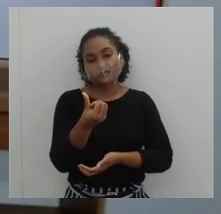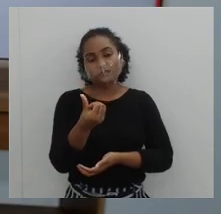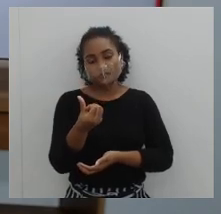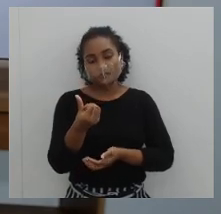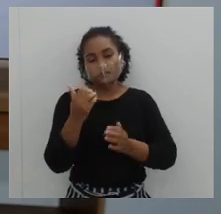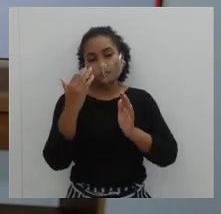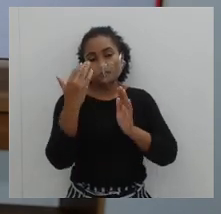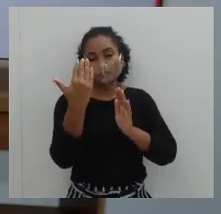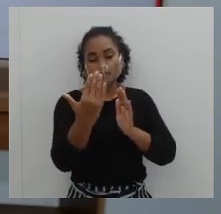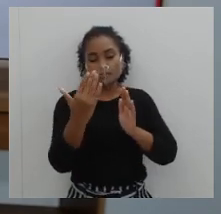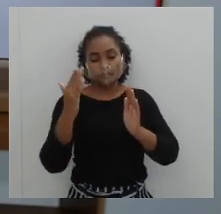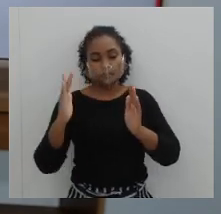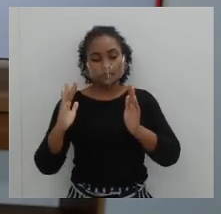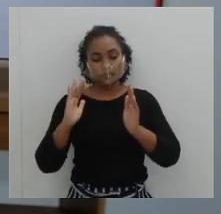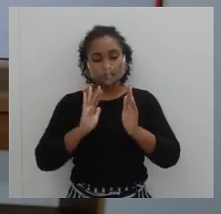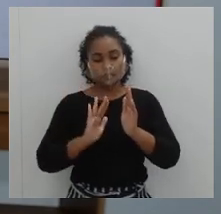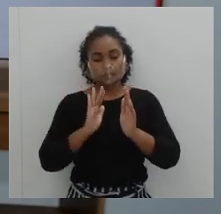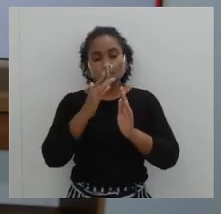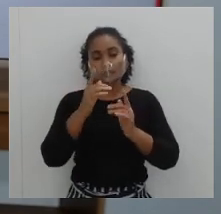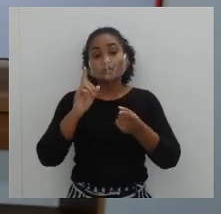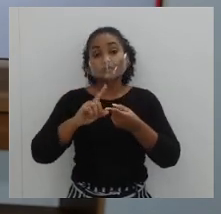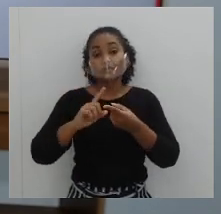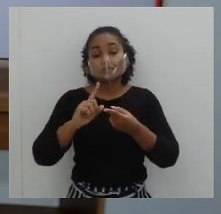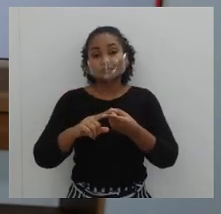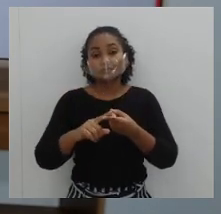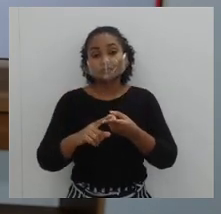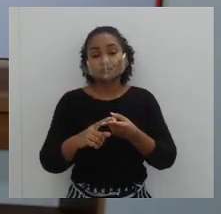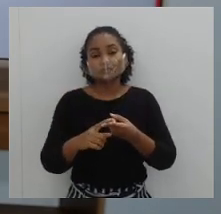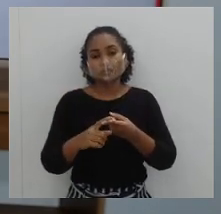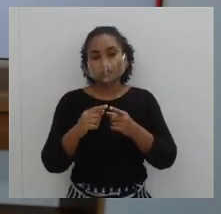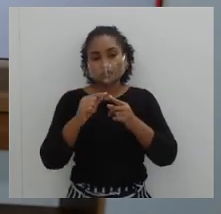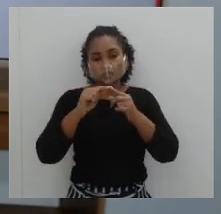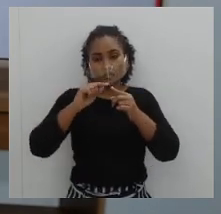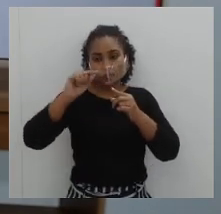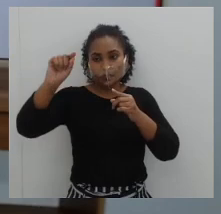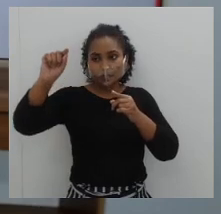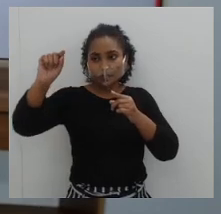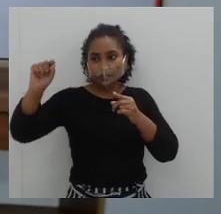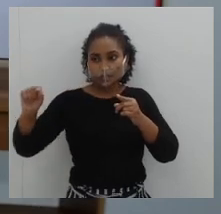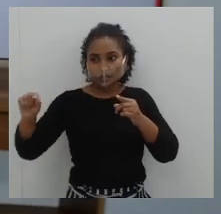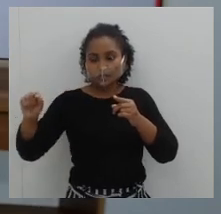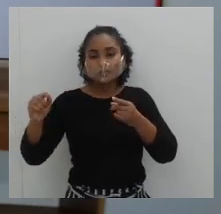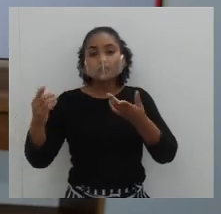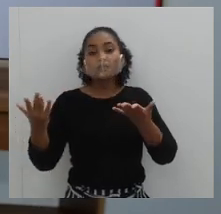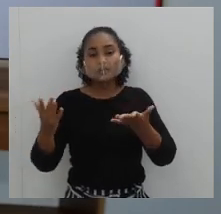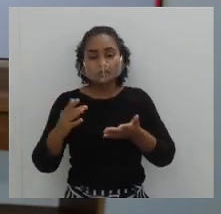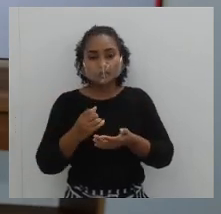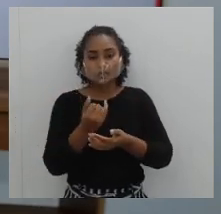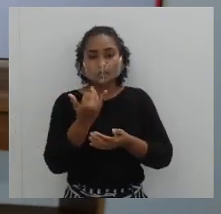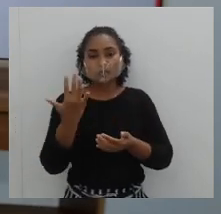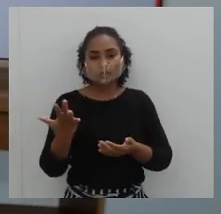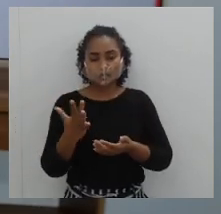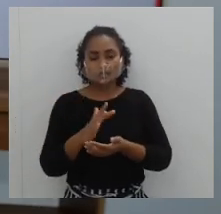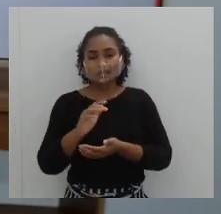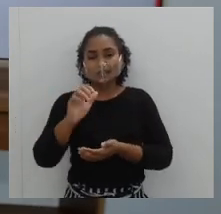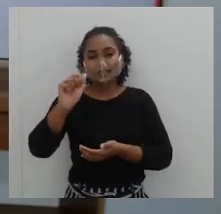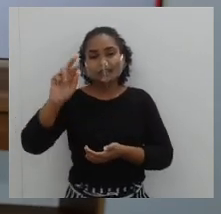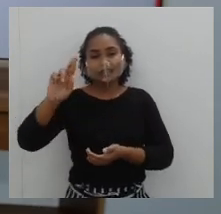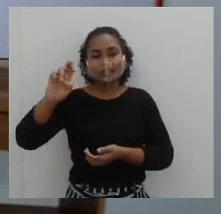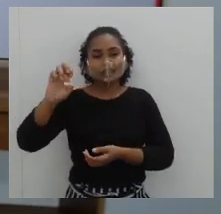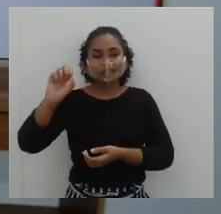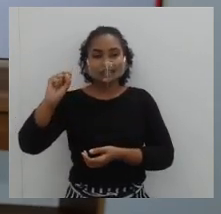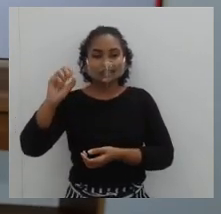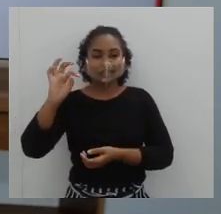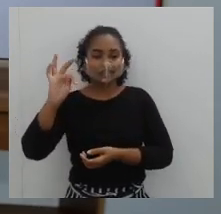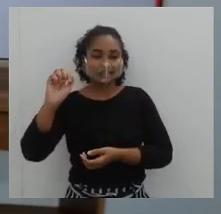no total. E temos quantas arestas? Que outro elemento também que se destaca são as